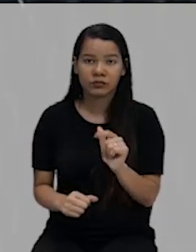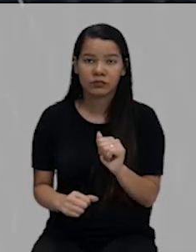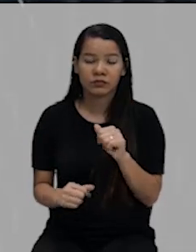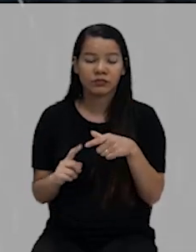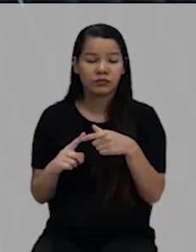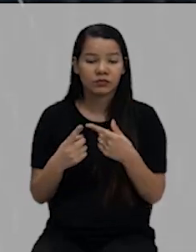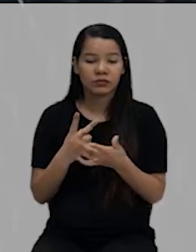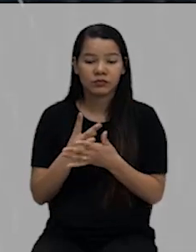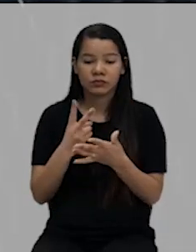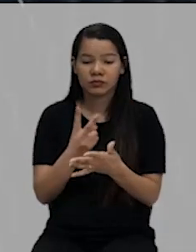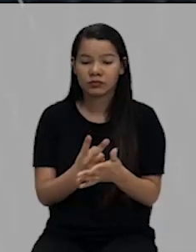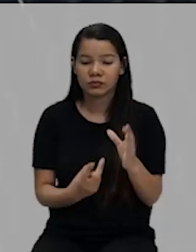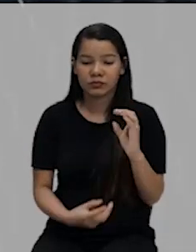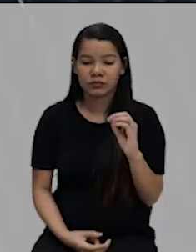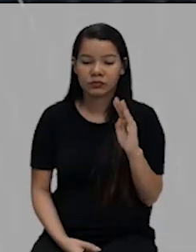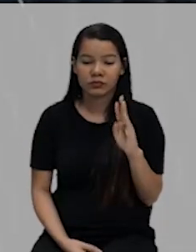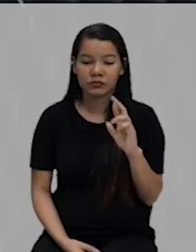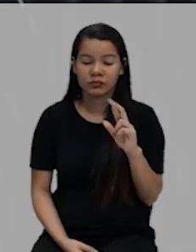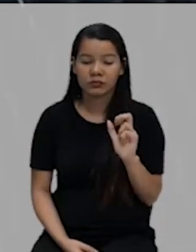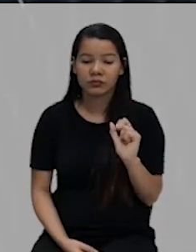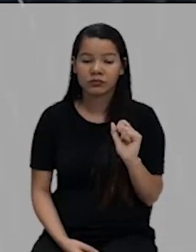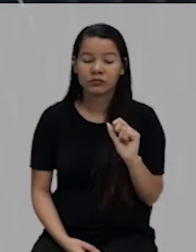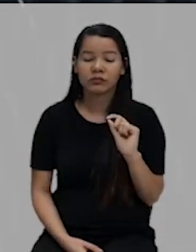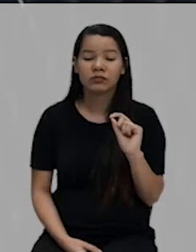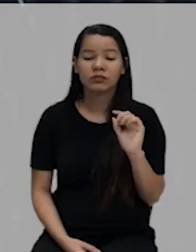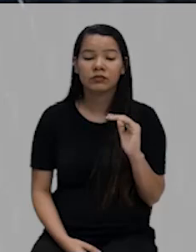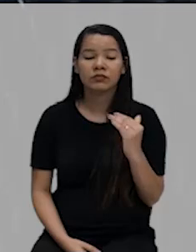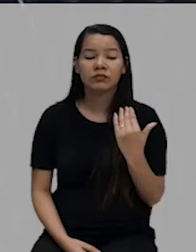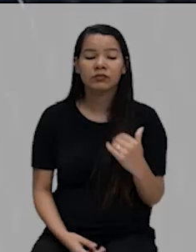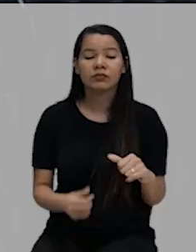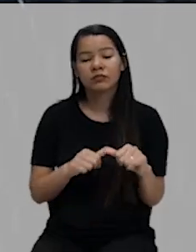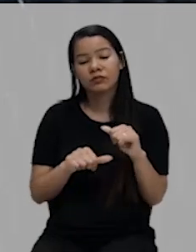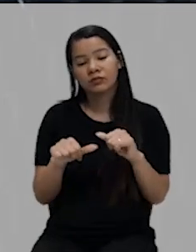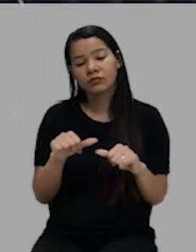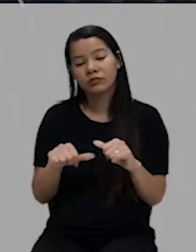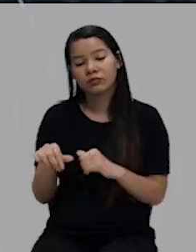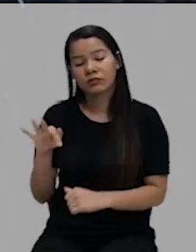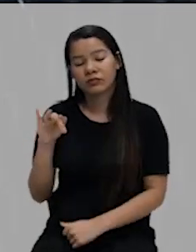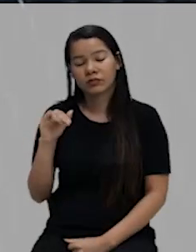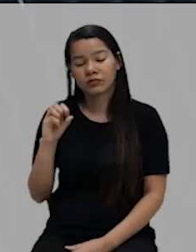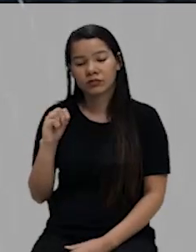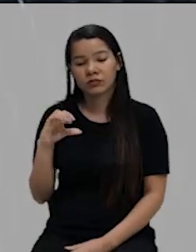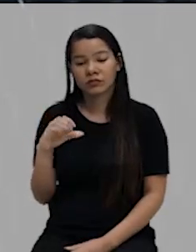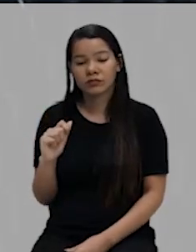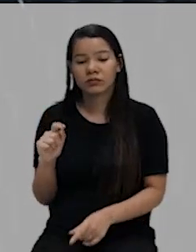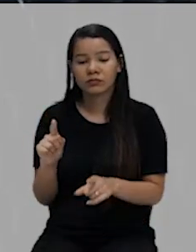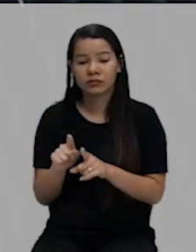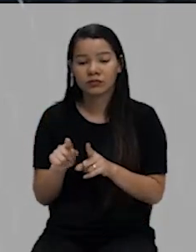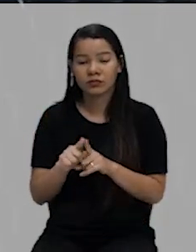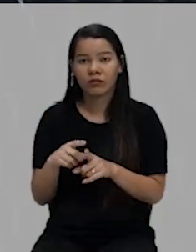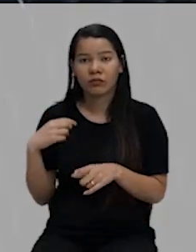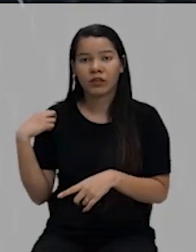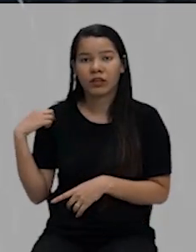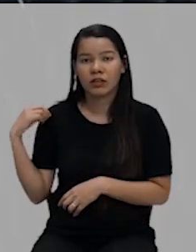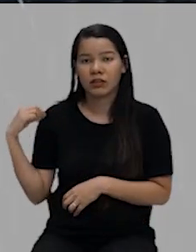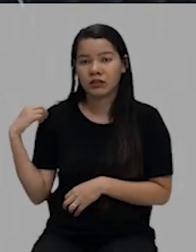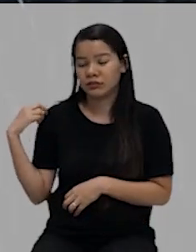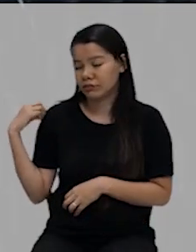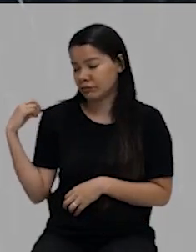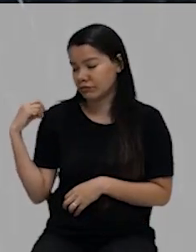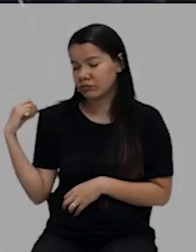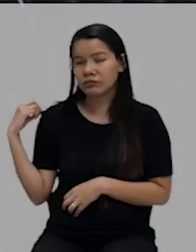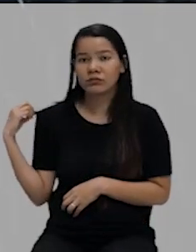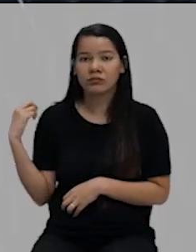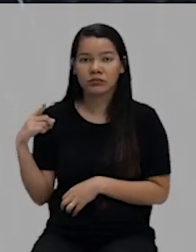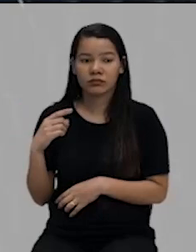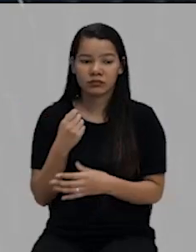Transformação física. A transformação de tecido em roupas. Você compra 2 metros de tecido